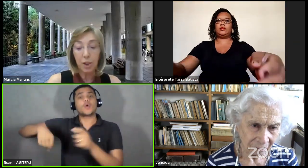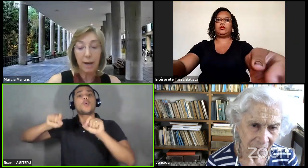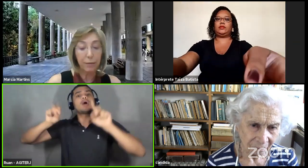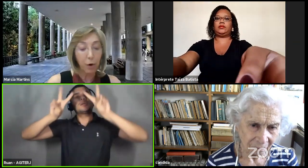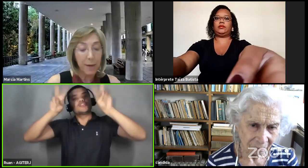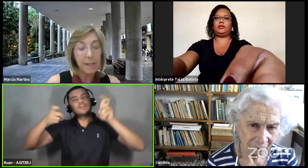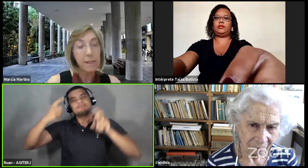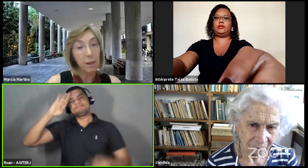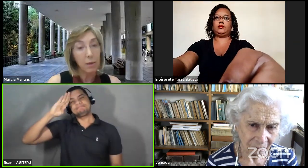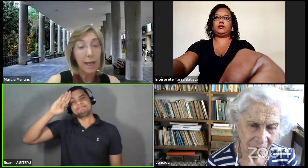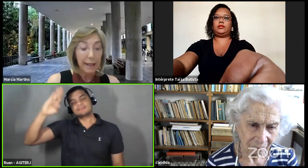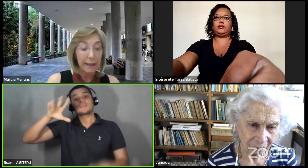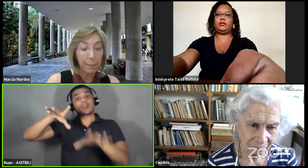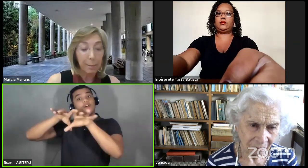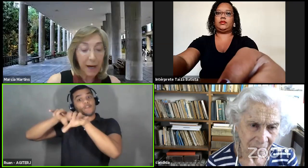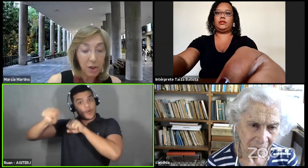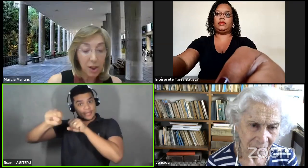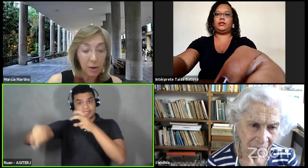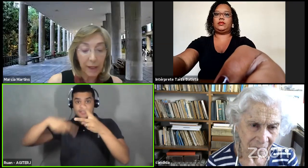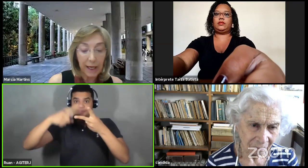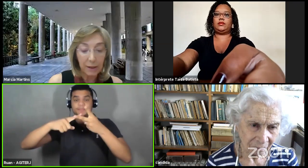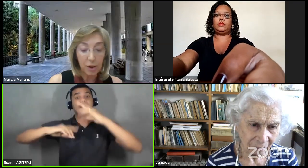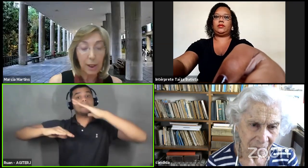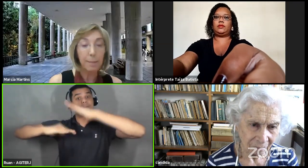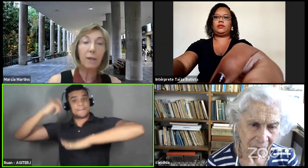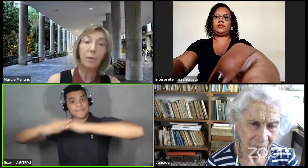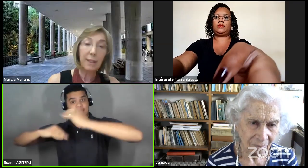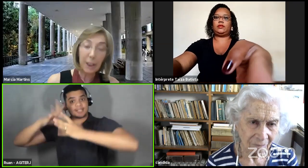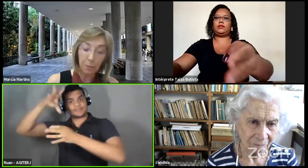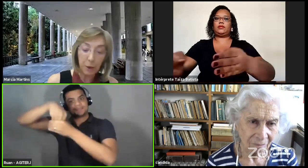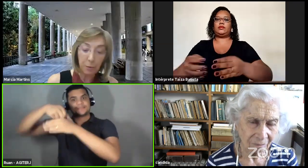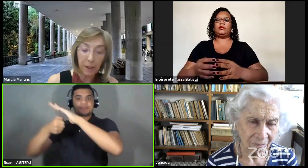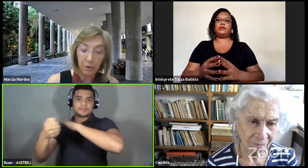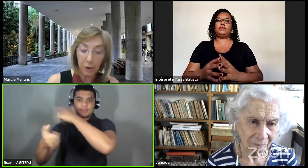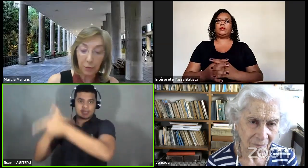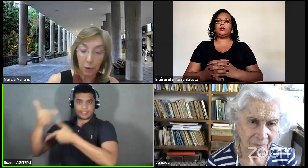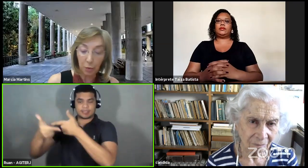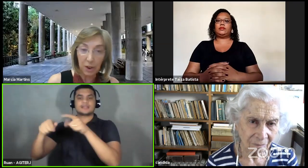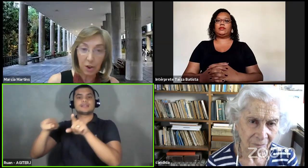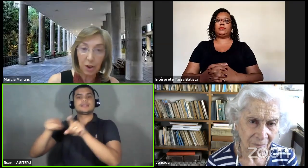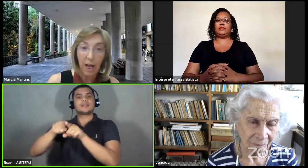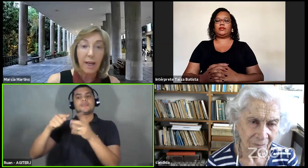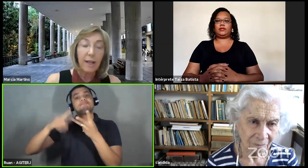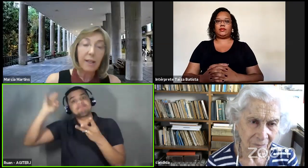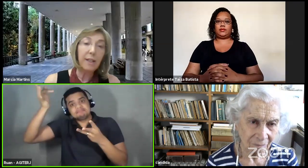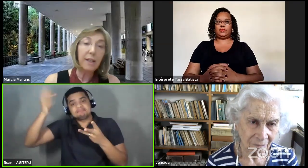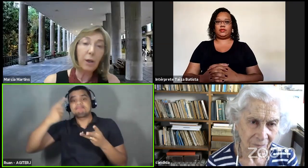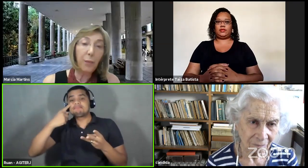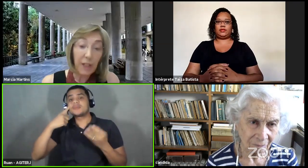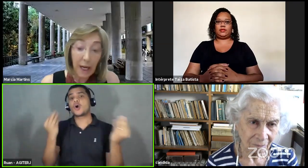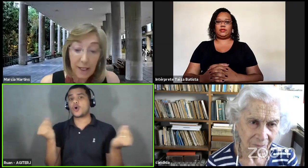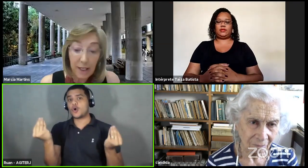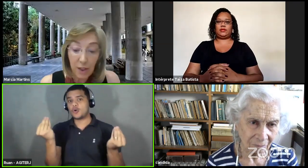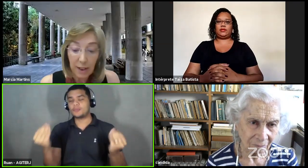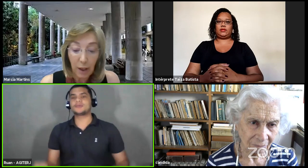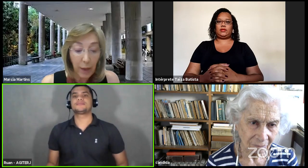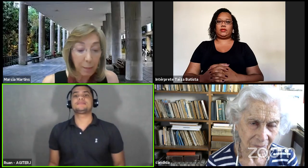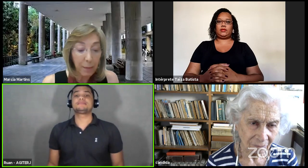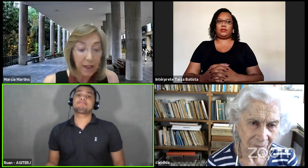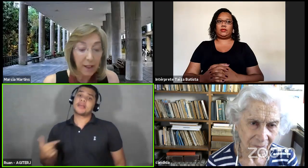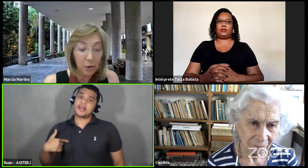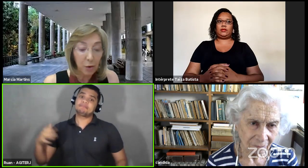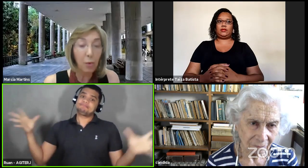prismas da formação, da prática no mercado de trabalho e das perspectivas futuras. E eu finalizo,